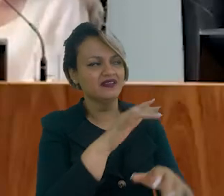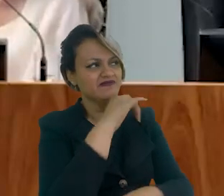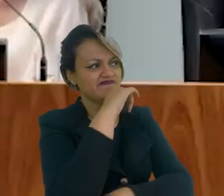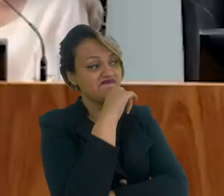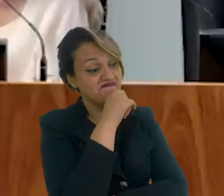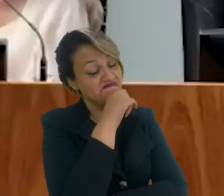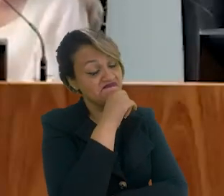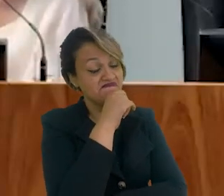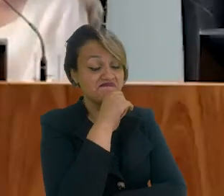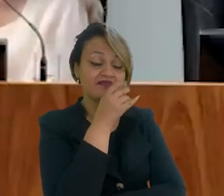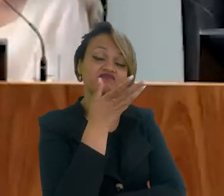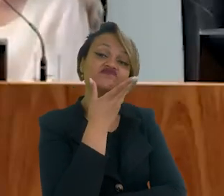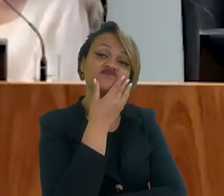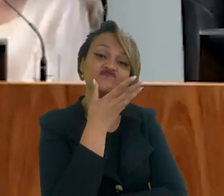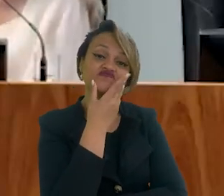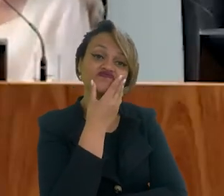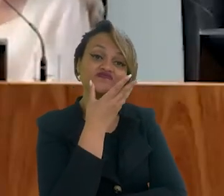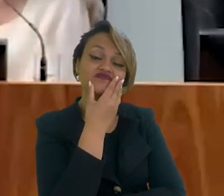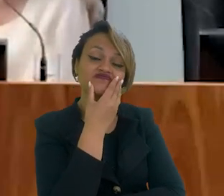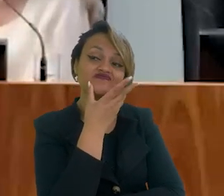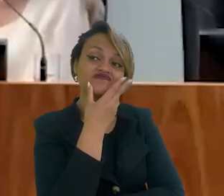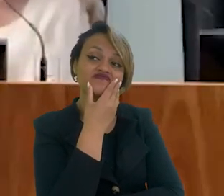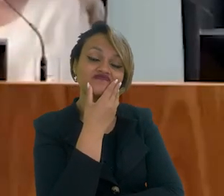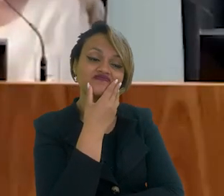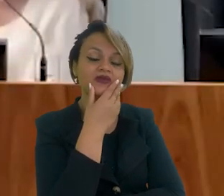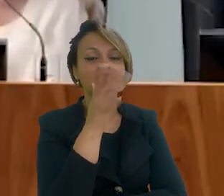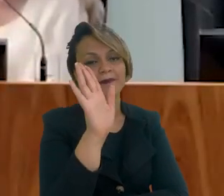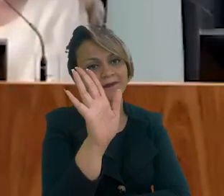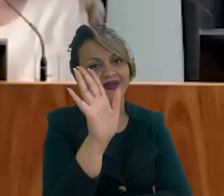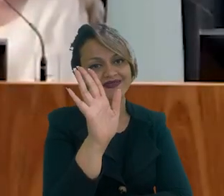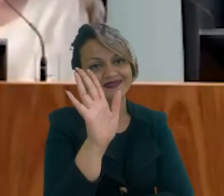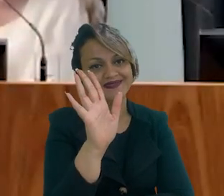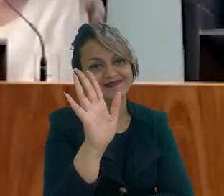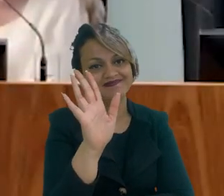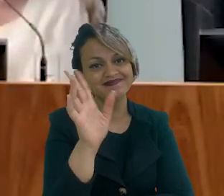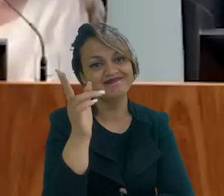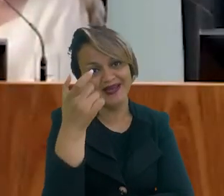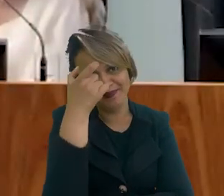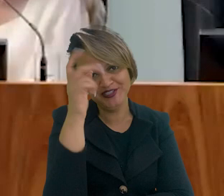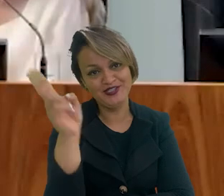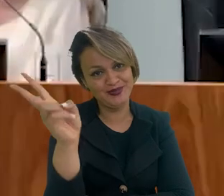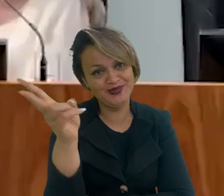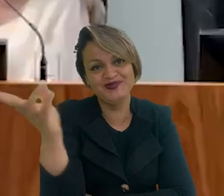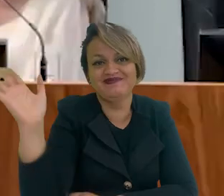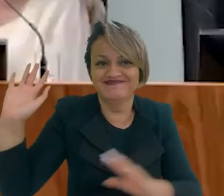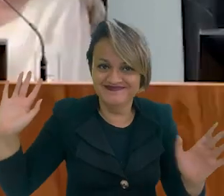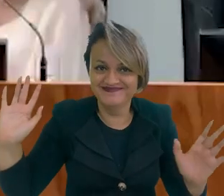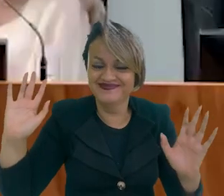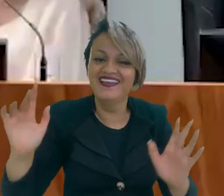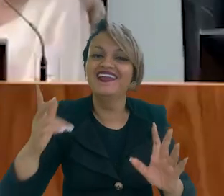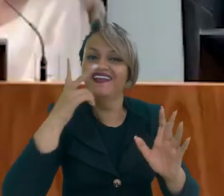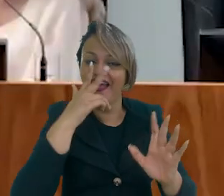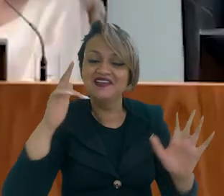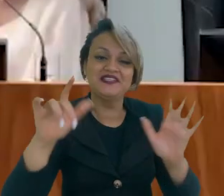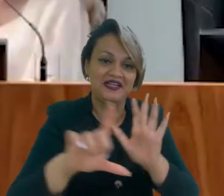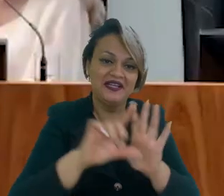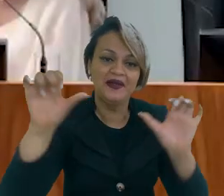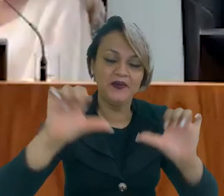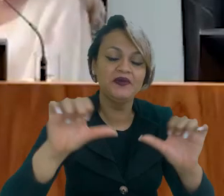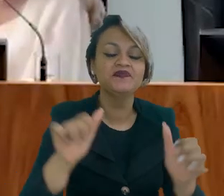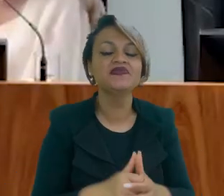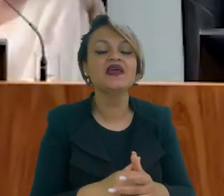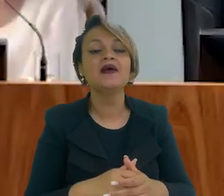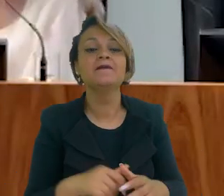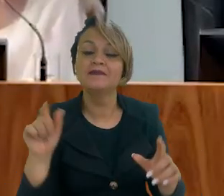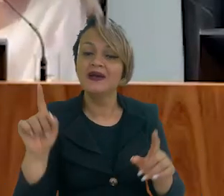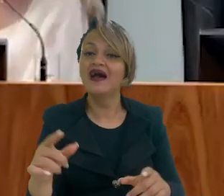dos empresários que eu tava falando né daí ele parou né não sabia responder muito né era mas eu acho que eu não